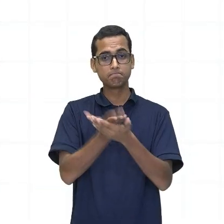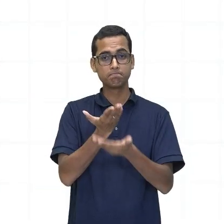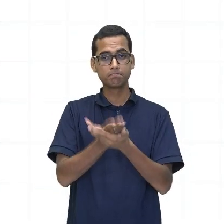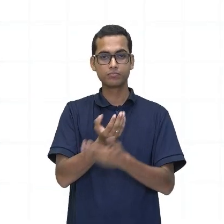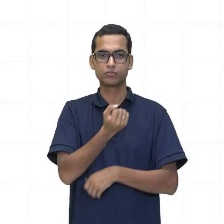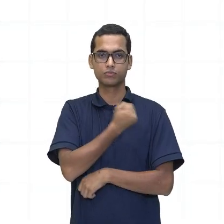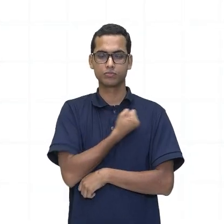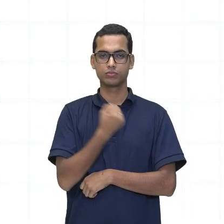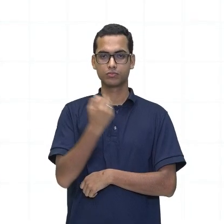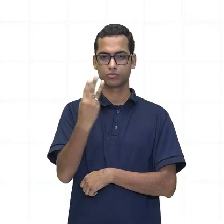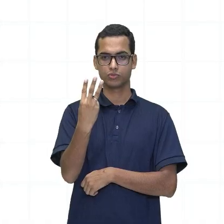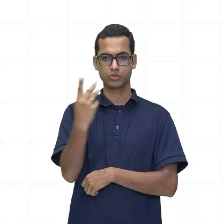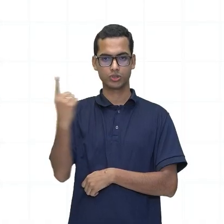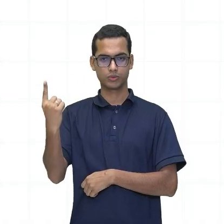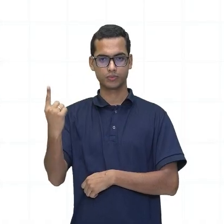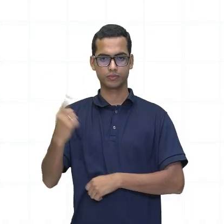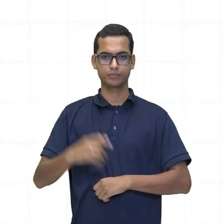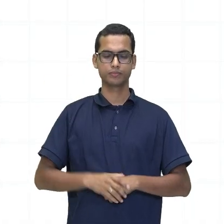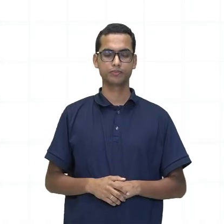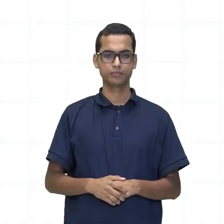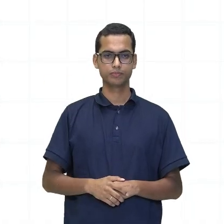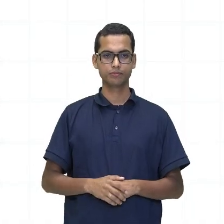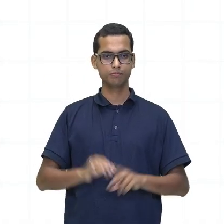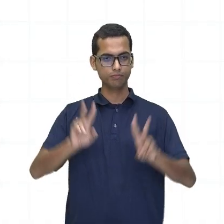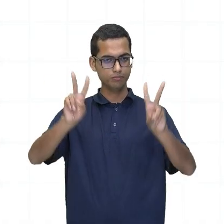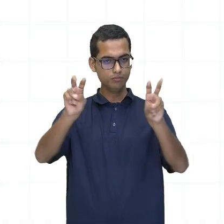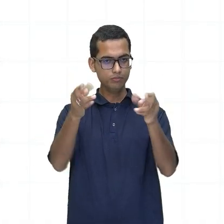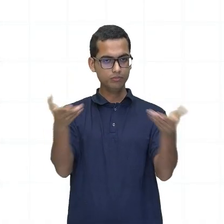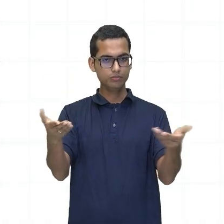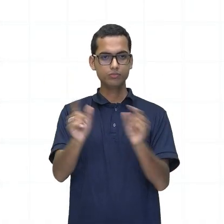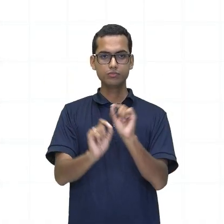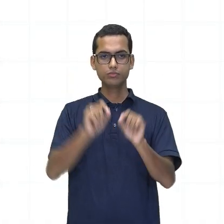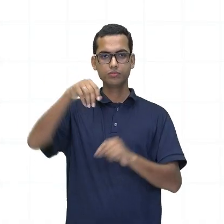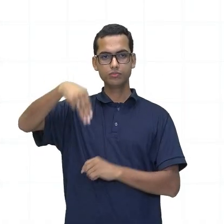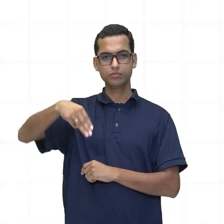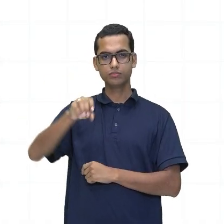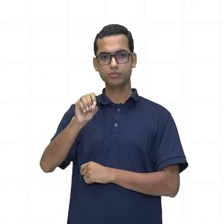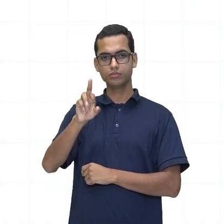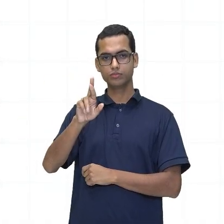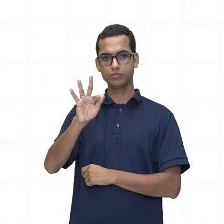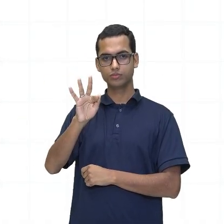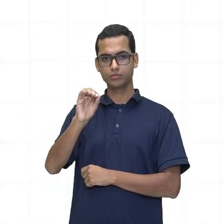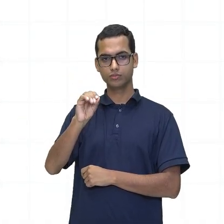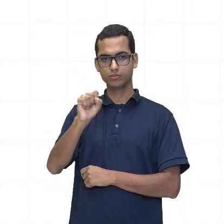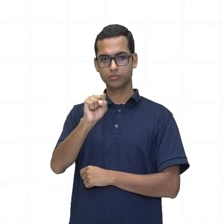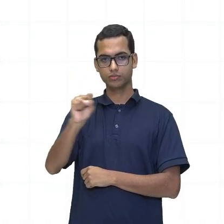número 31 traz o objeto de conhecimento.